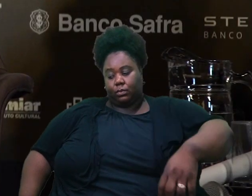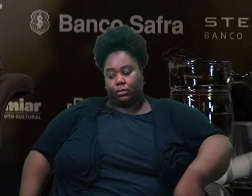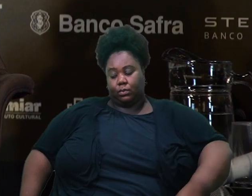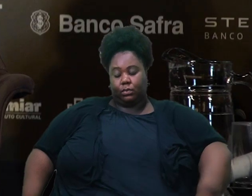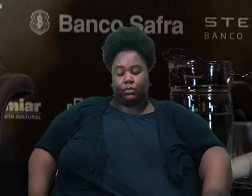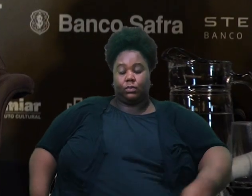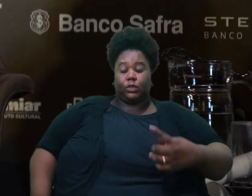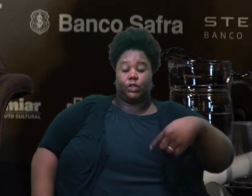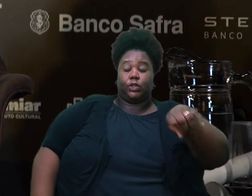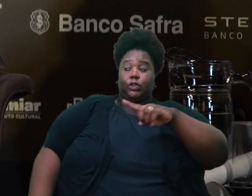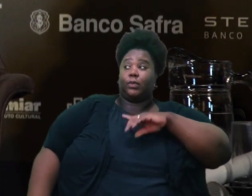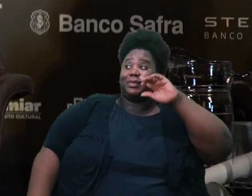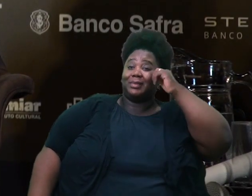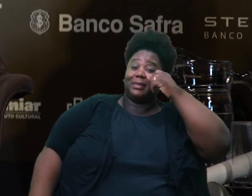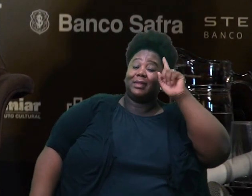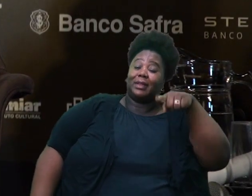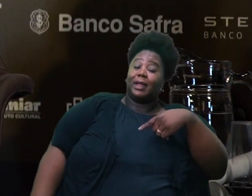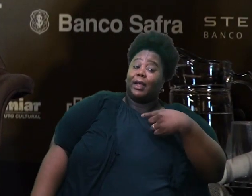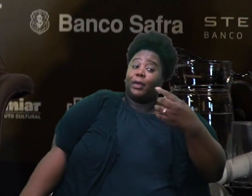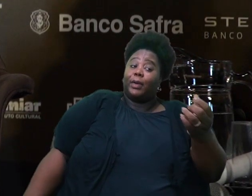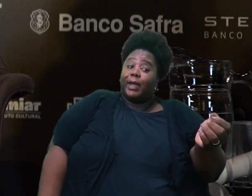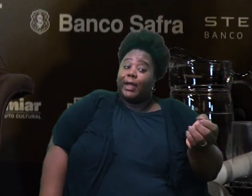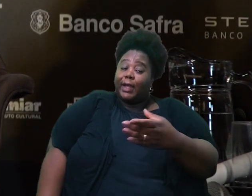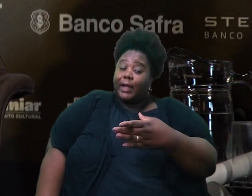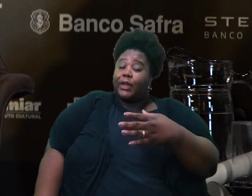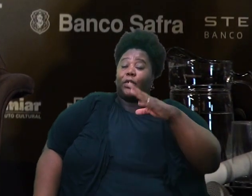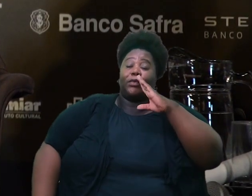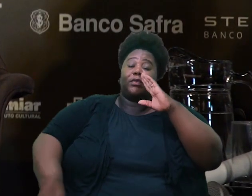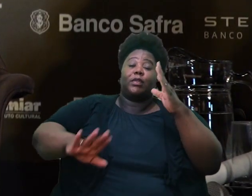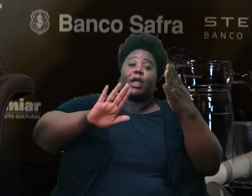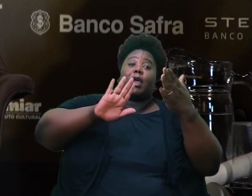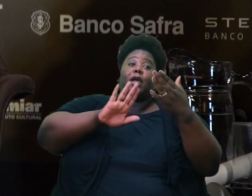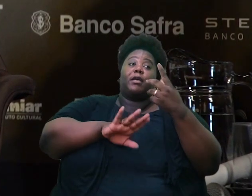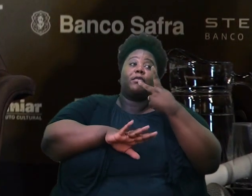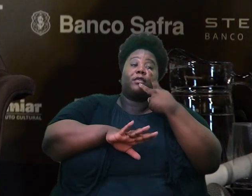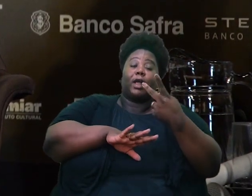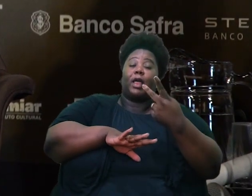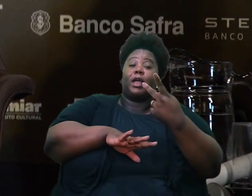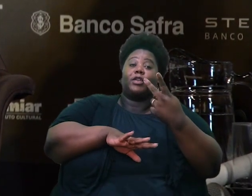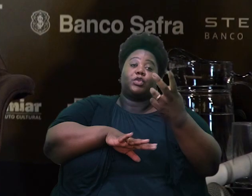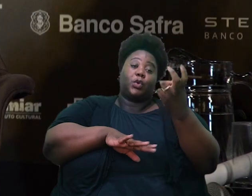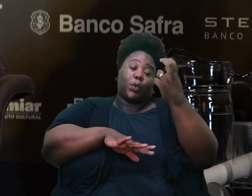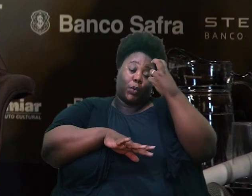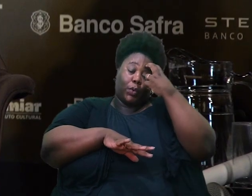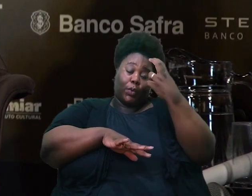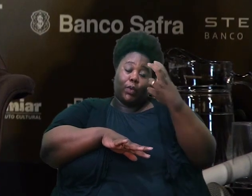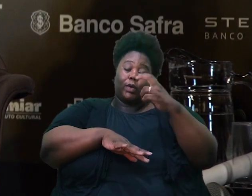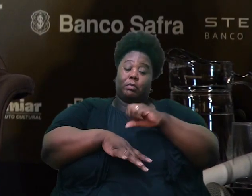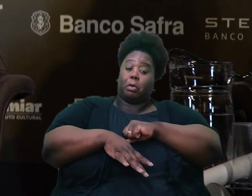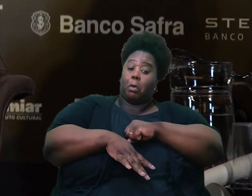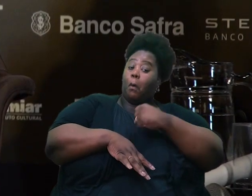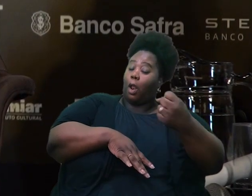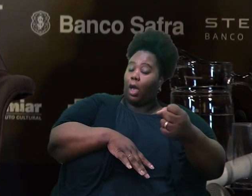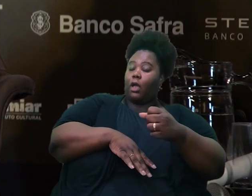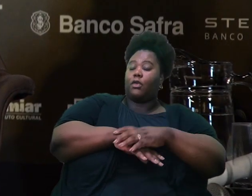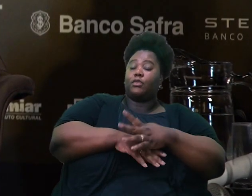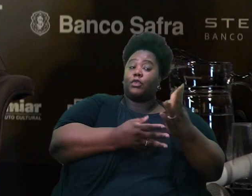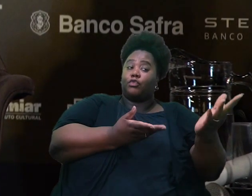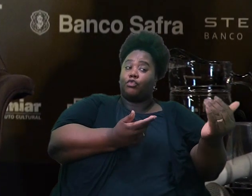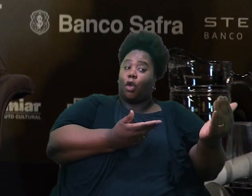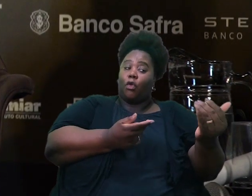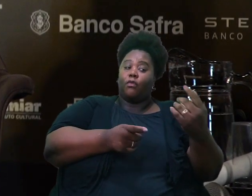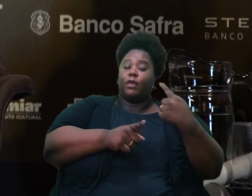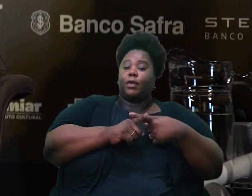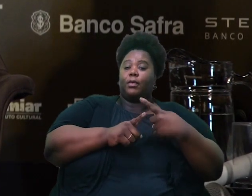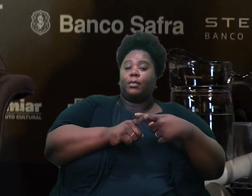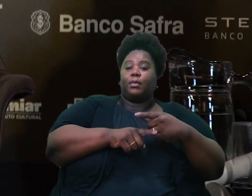termos das nossas ofertas de conhecimento, né? Eu fui muito ousada. Eu muito jovem, né? Você vê,